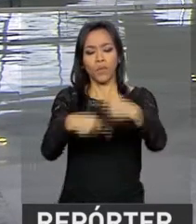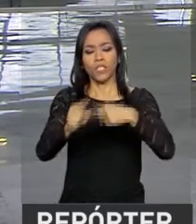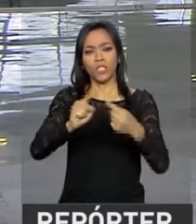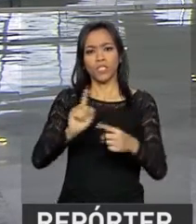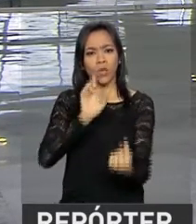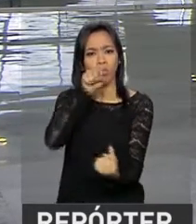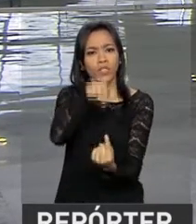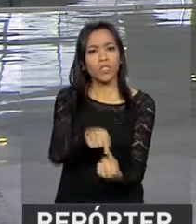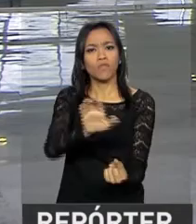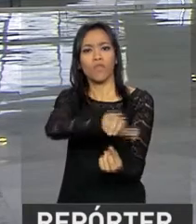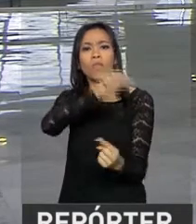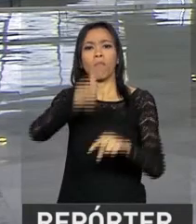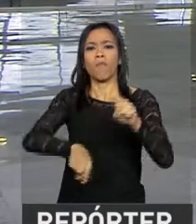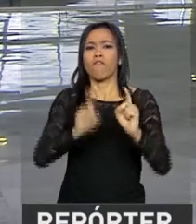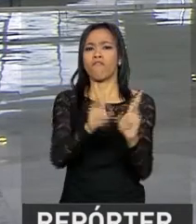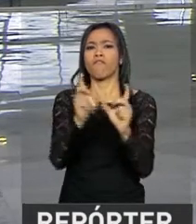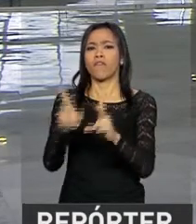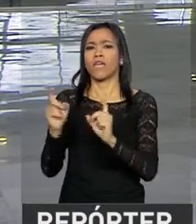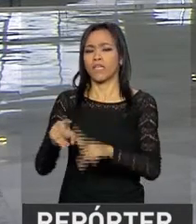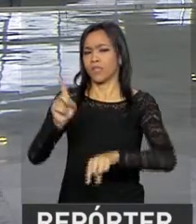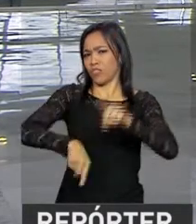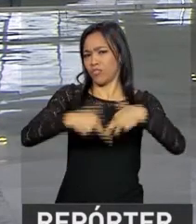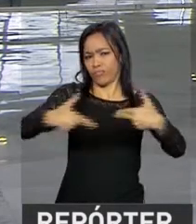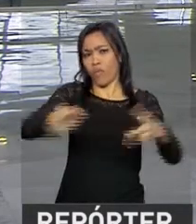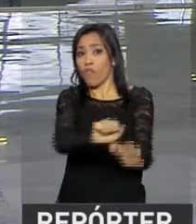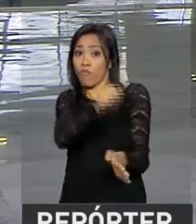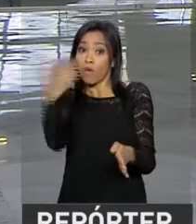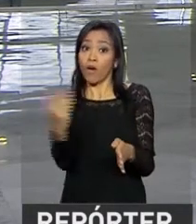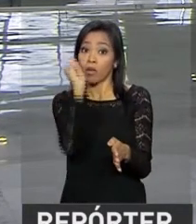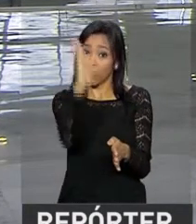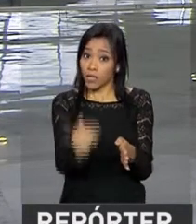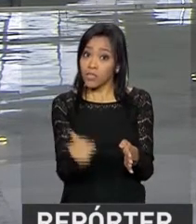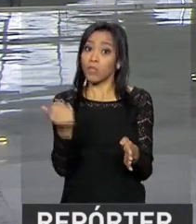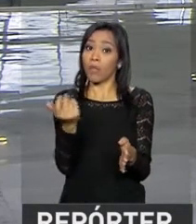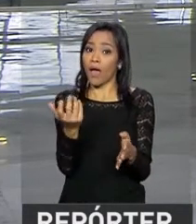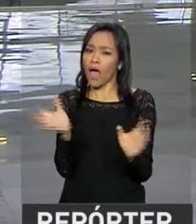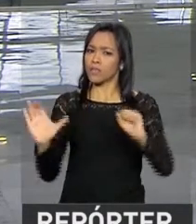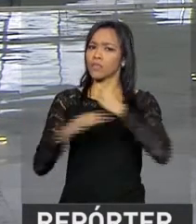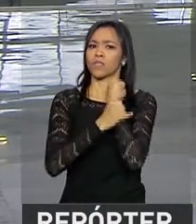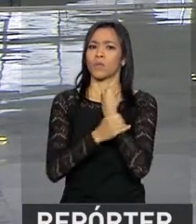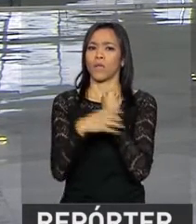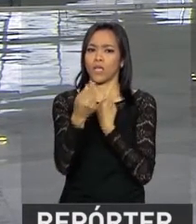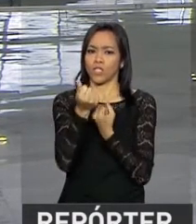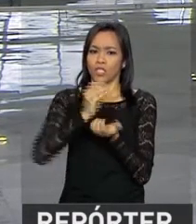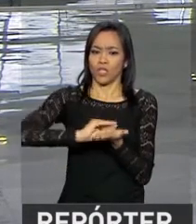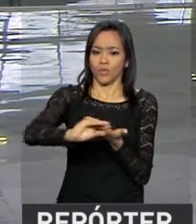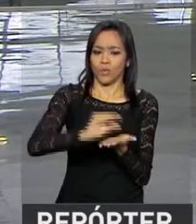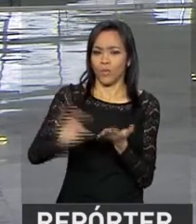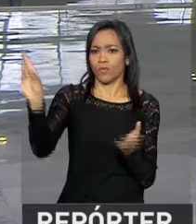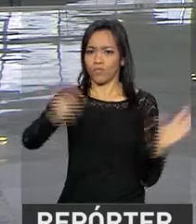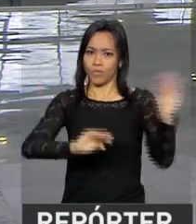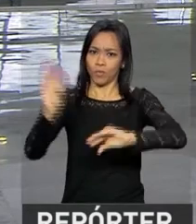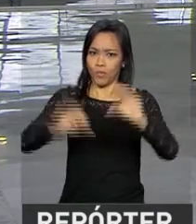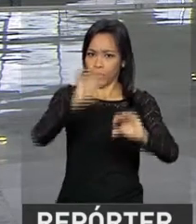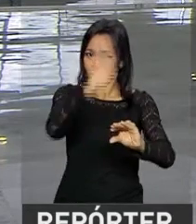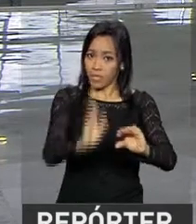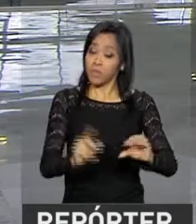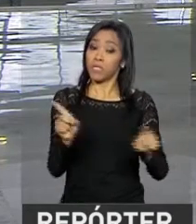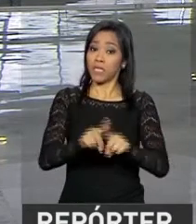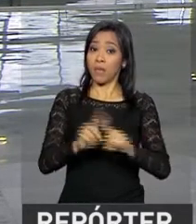exterior de bens e serviços brasileiros para garantir investimentos nessas áreas ea competitividade do brasil no mercado internacional